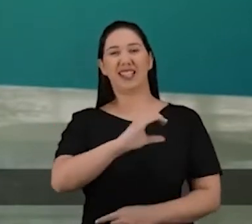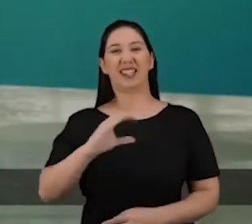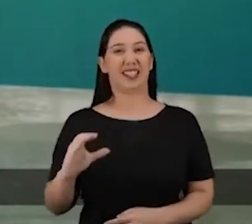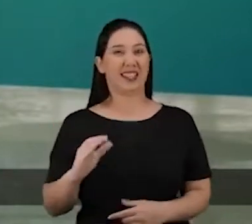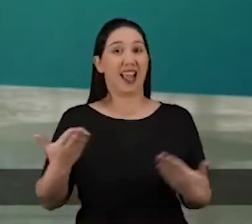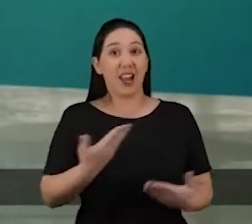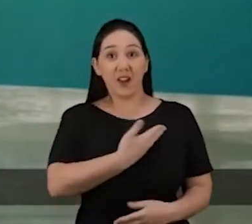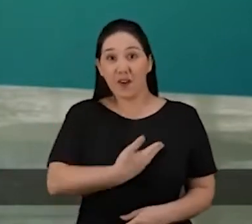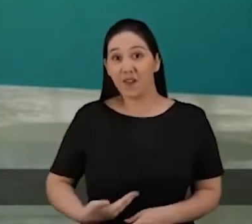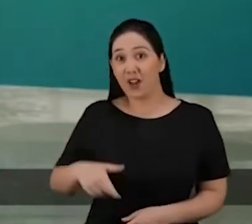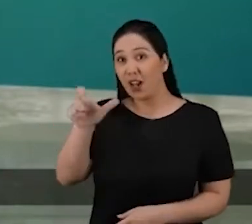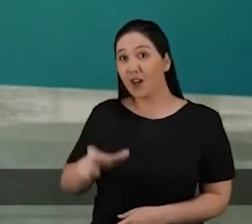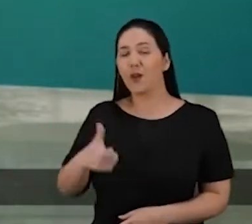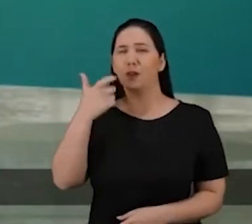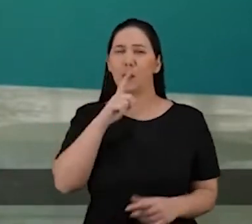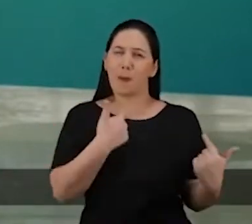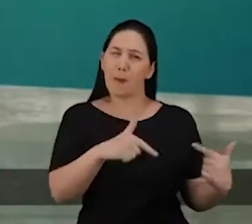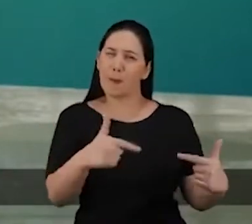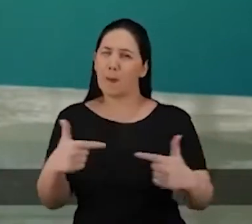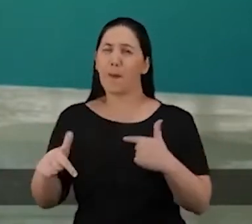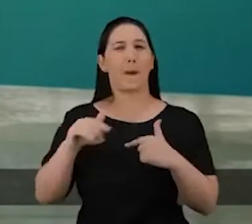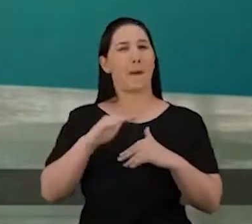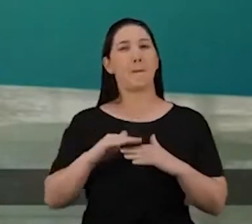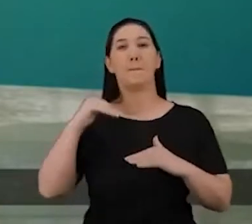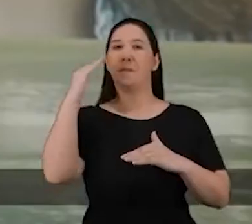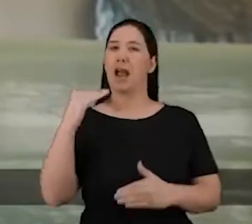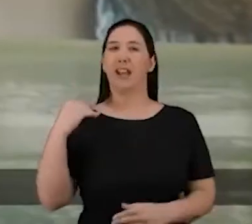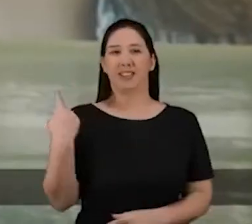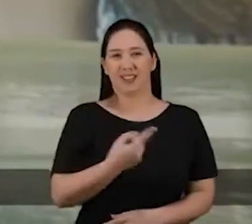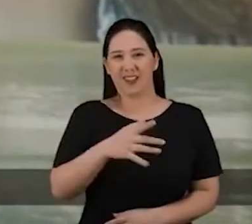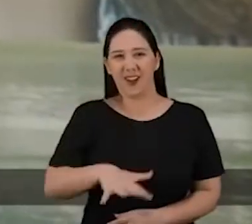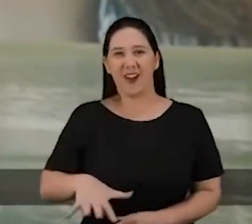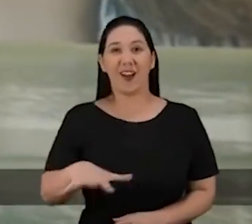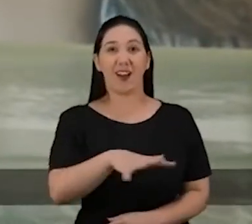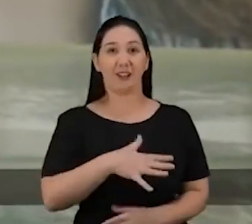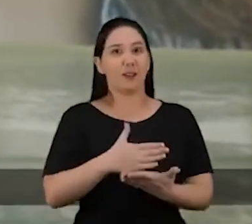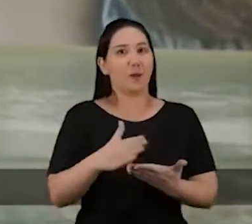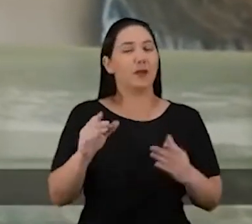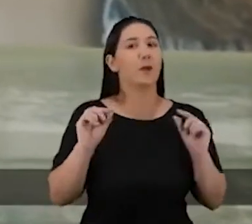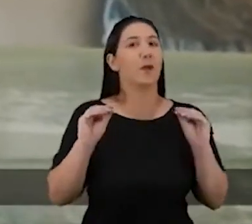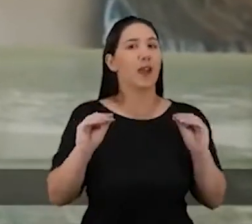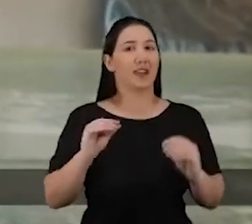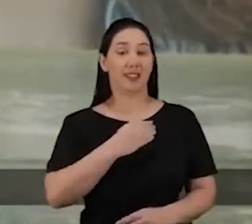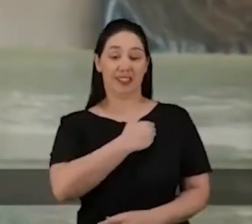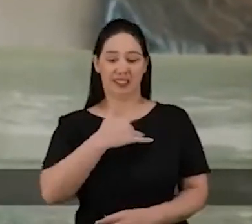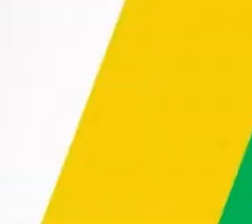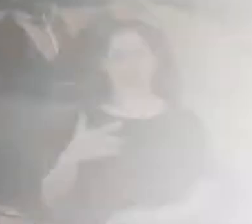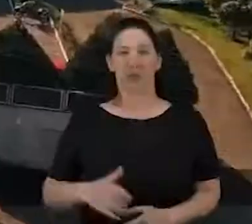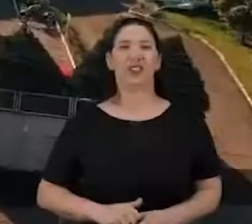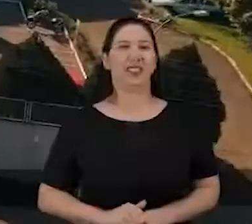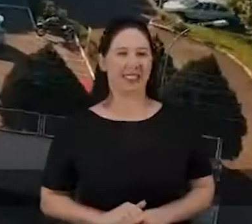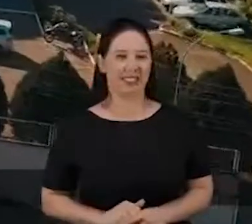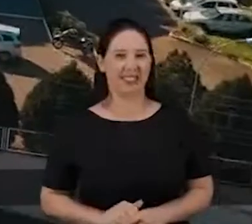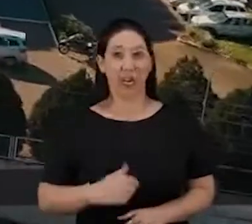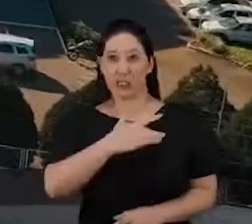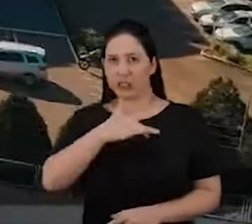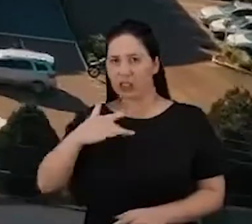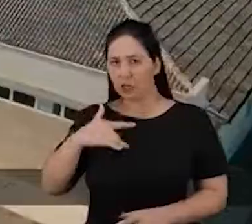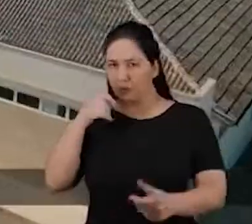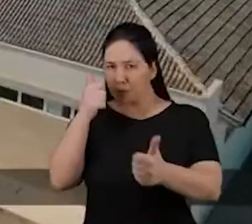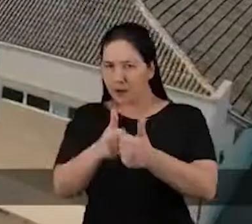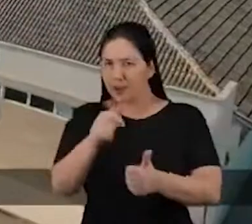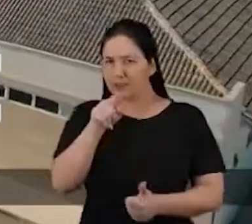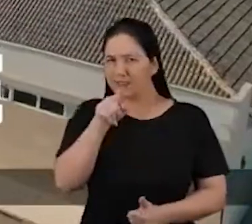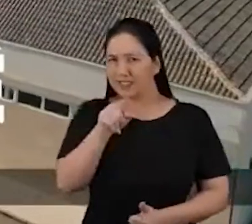como governador, Jorginho pode fazer muito mais pela nossa gente. E isso começa pela nossa saúde. Com o programa